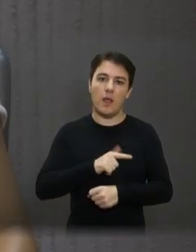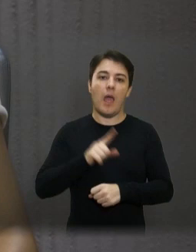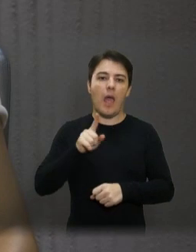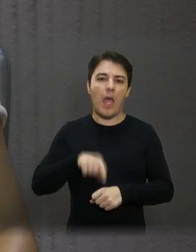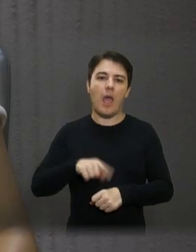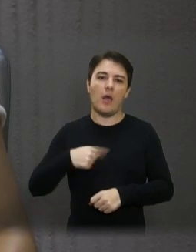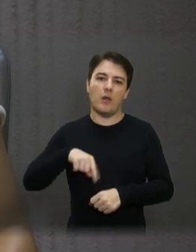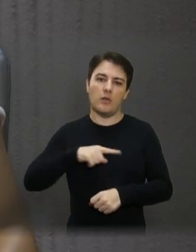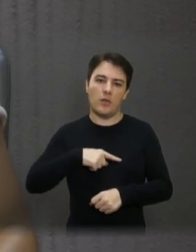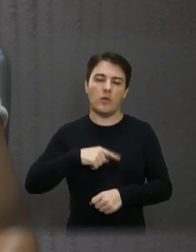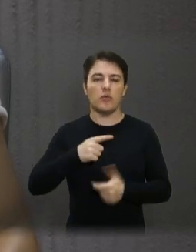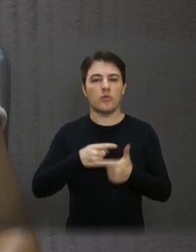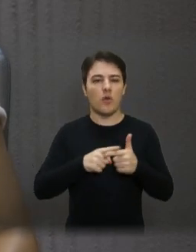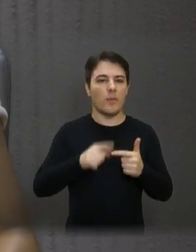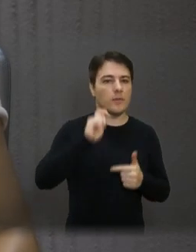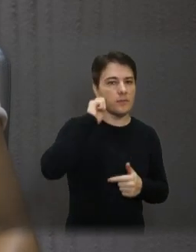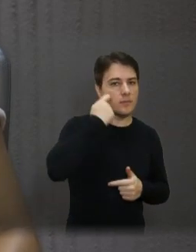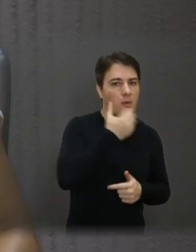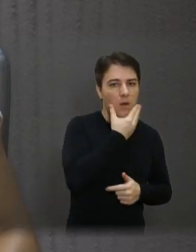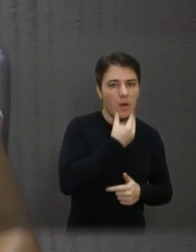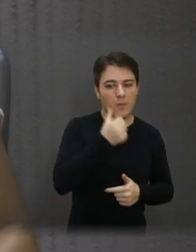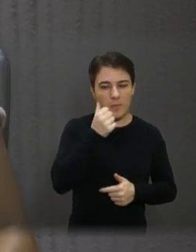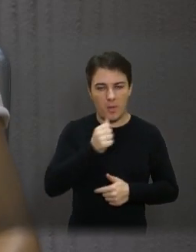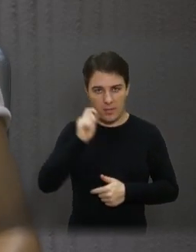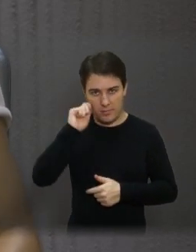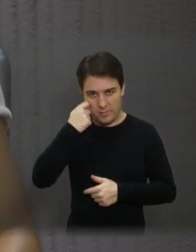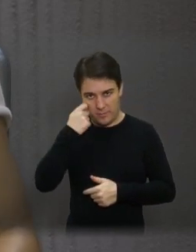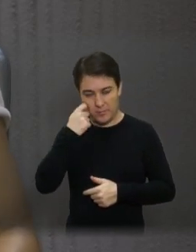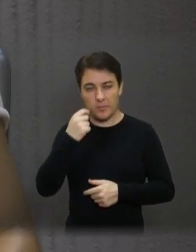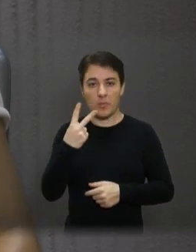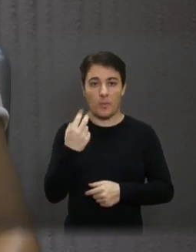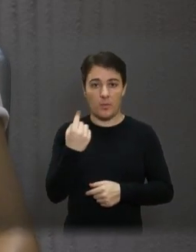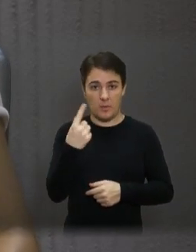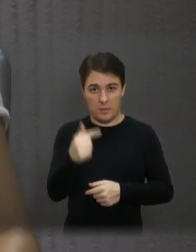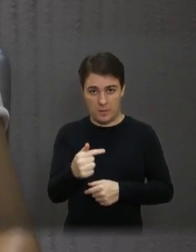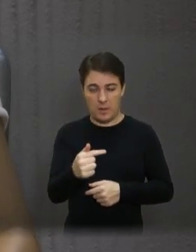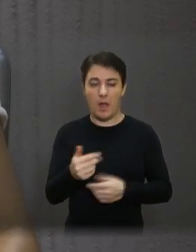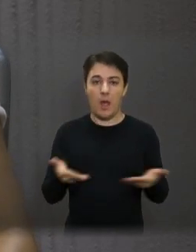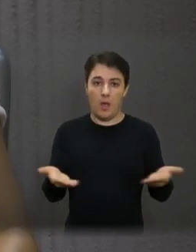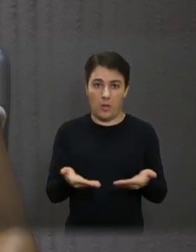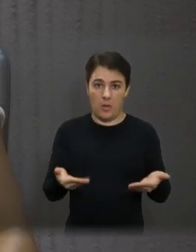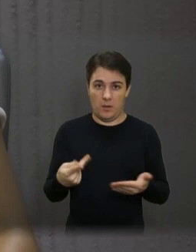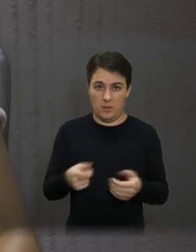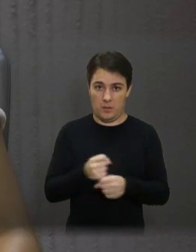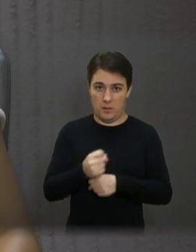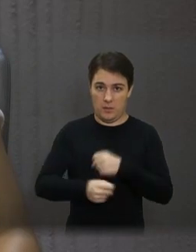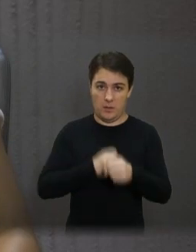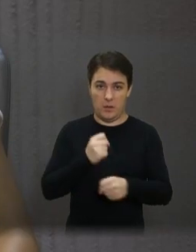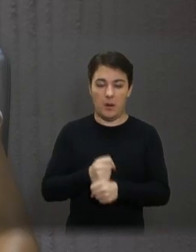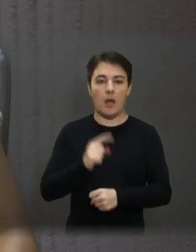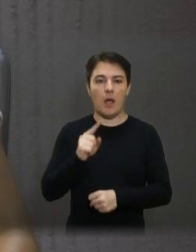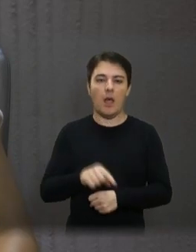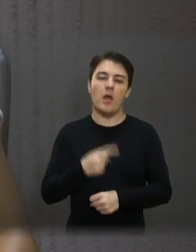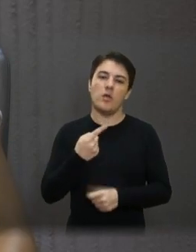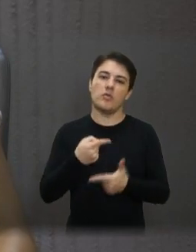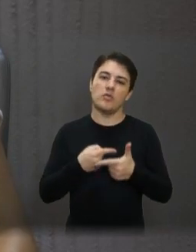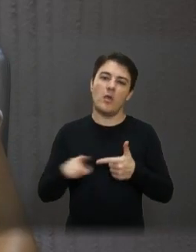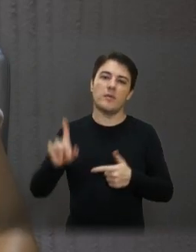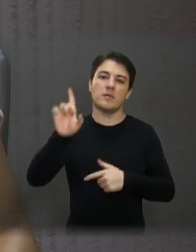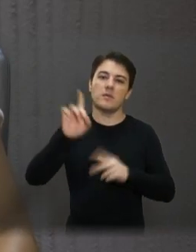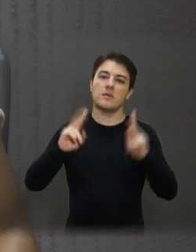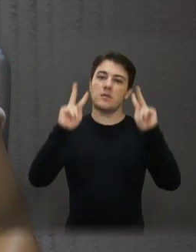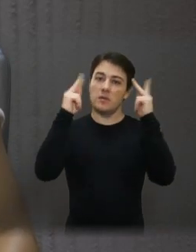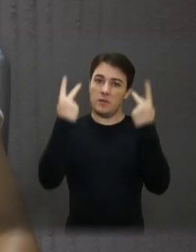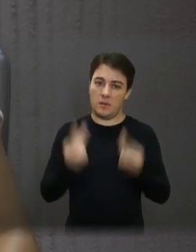militância para negros e negras o combate à discriminação racial em 2017 este ano nós estamos no ano de ativismo pelos Direitos humanos